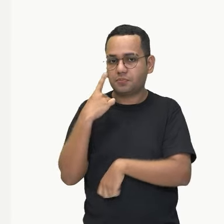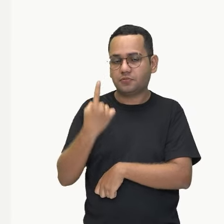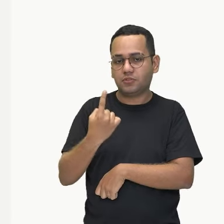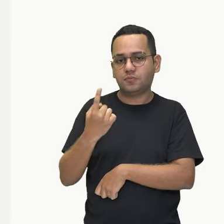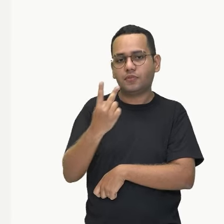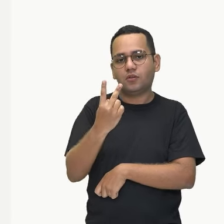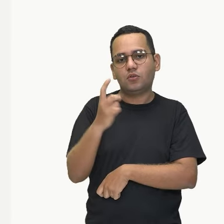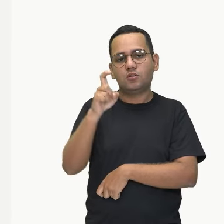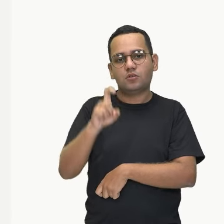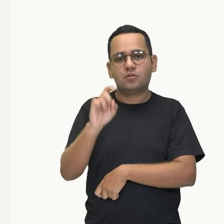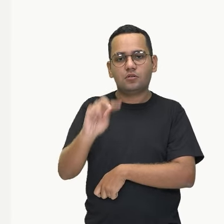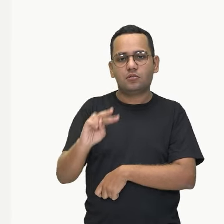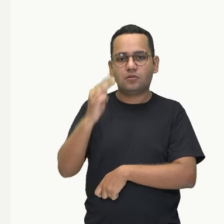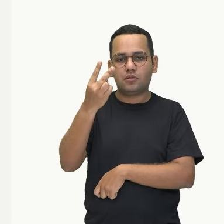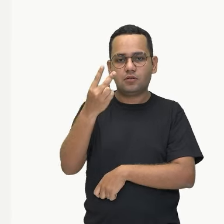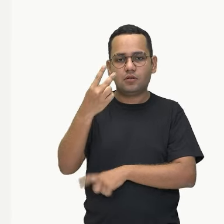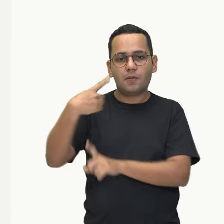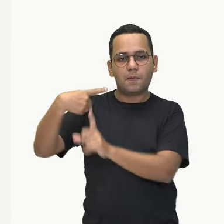x²